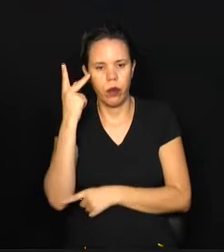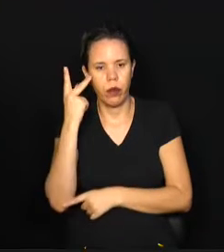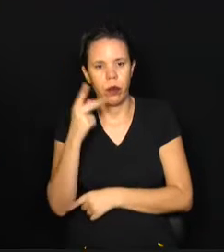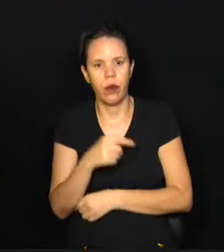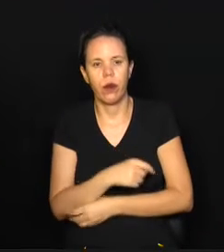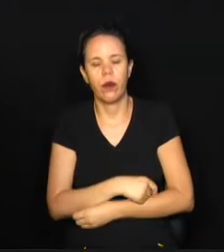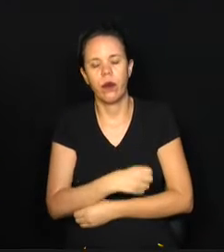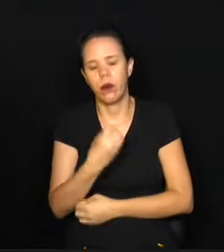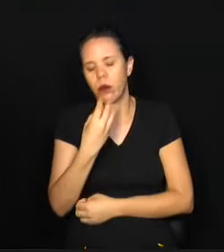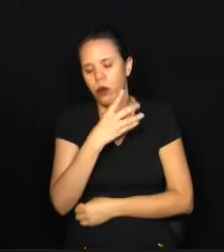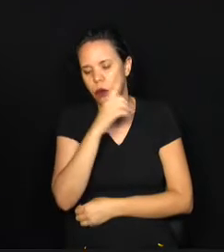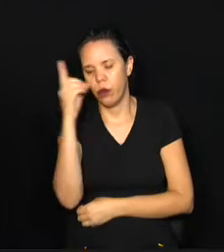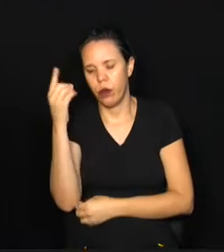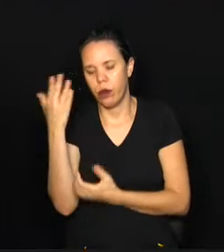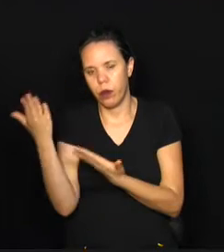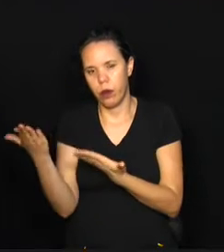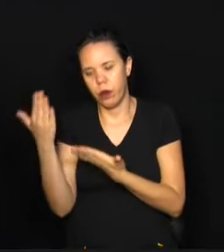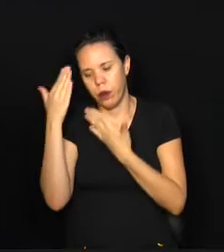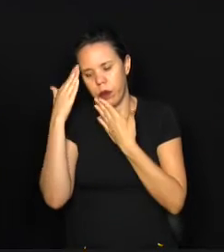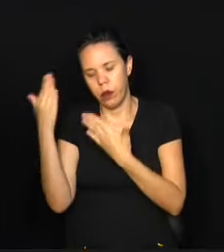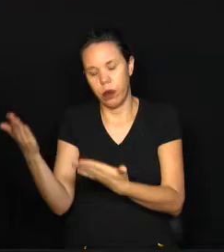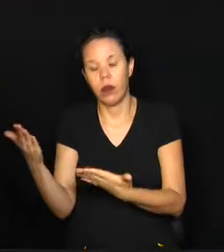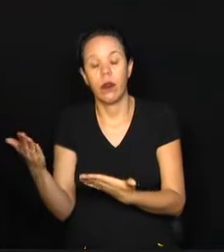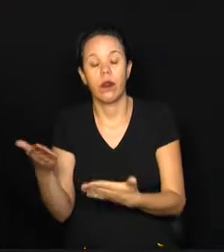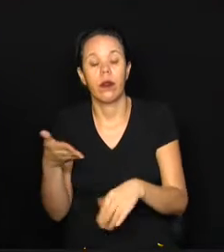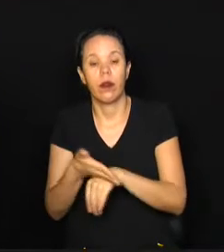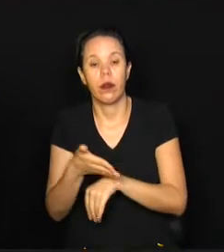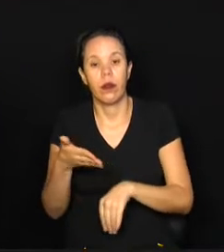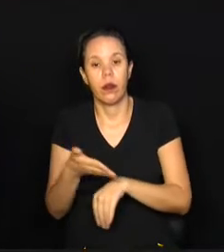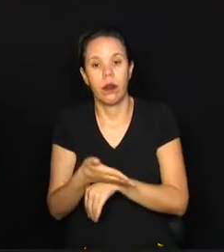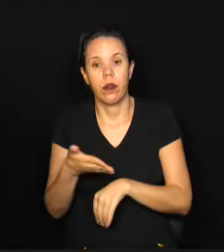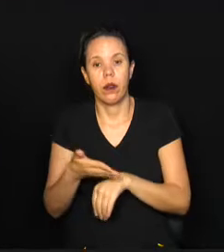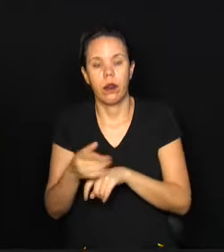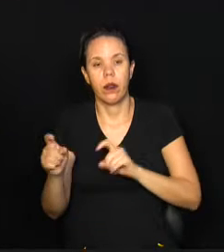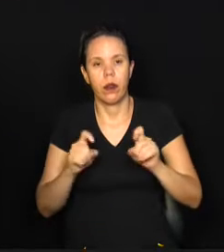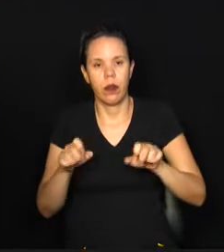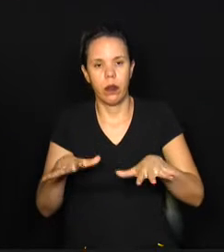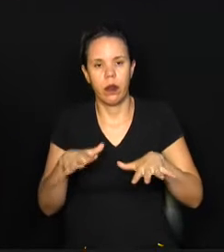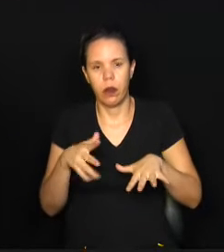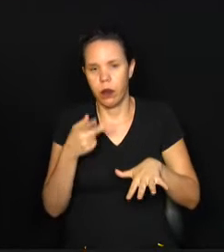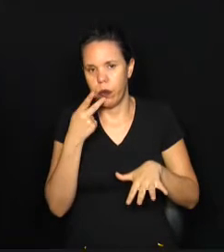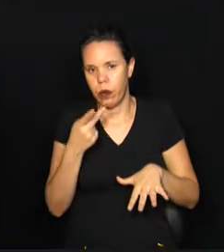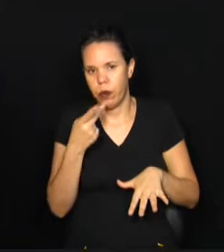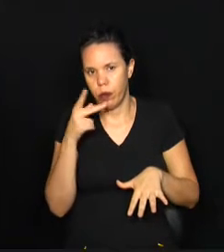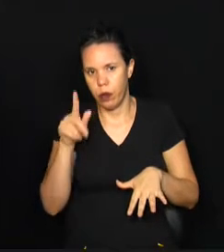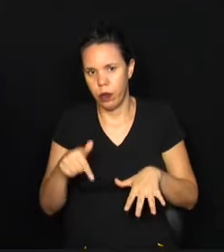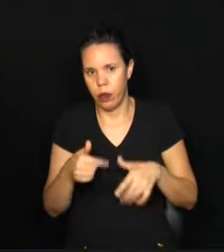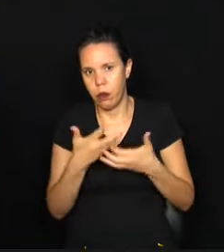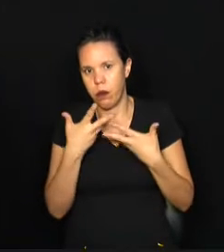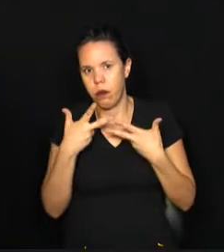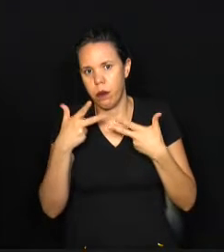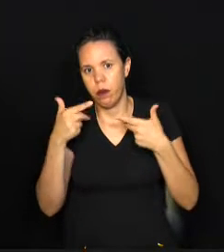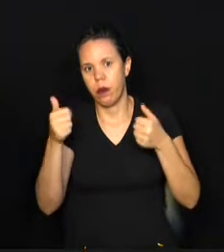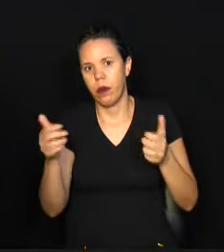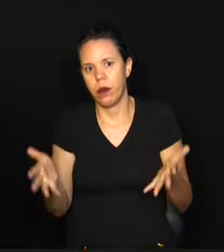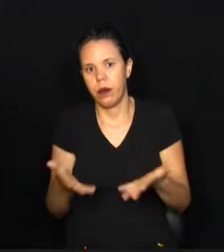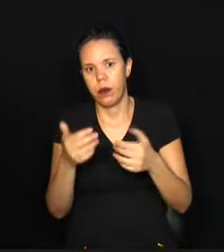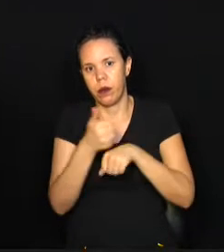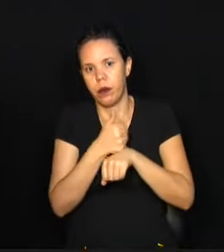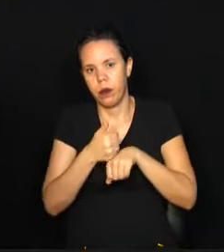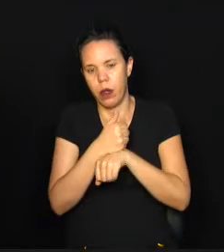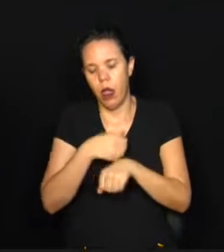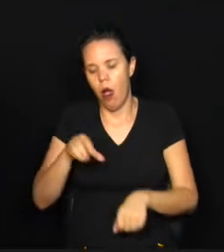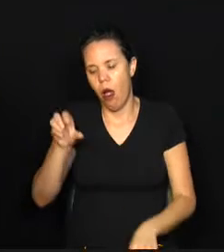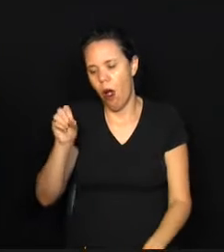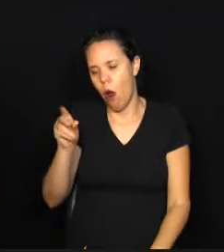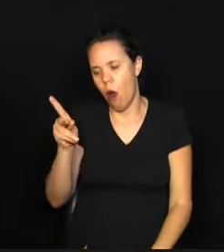Denis, muito bom dia e muito obrigado aí por participar da nossa audiência pública para falar dessa maravilhosa profissão, a optometria.